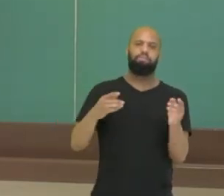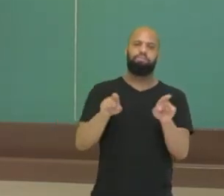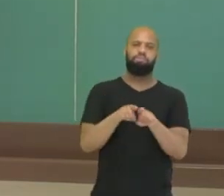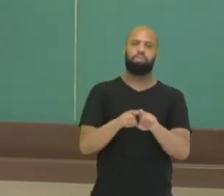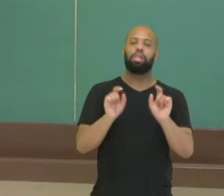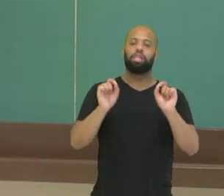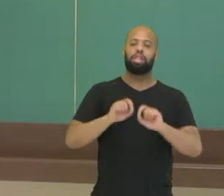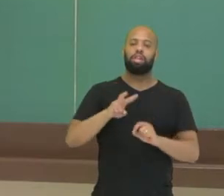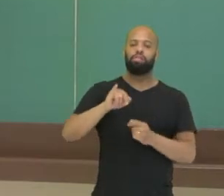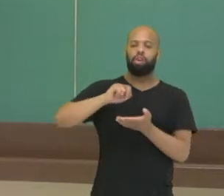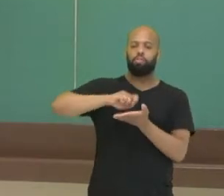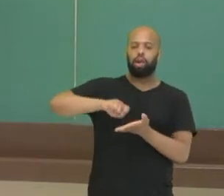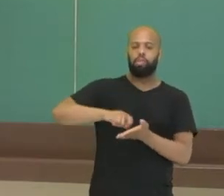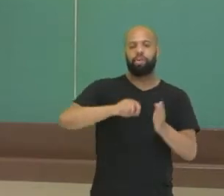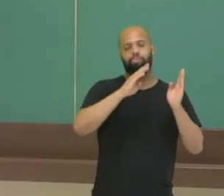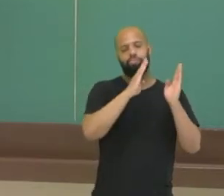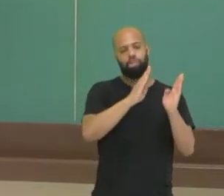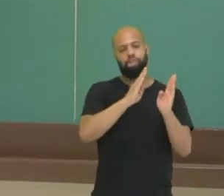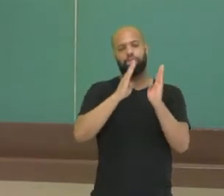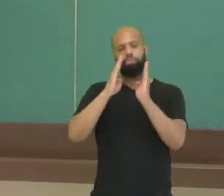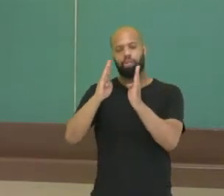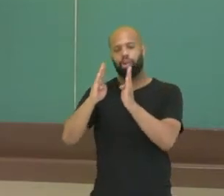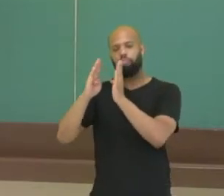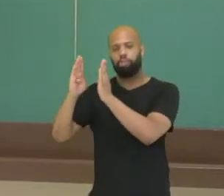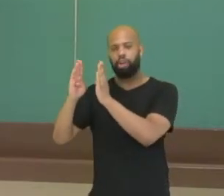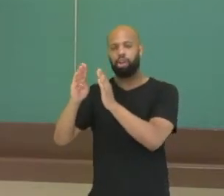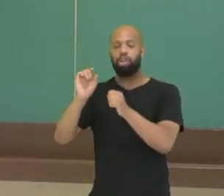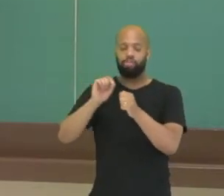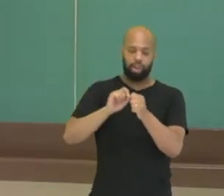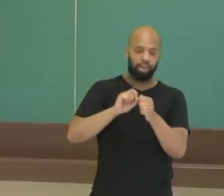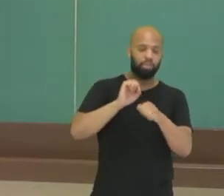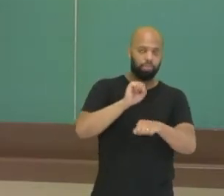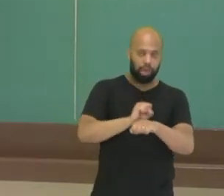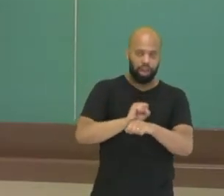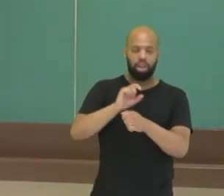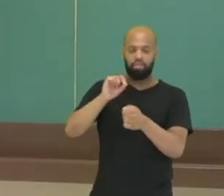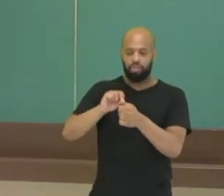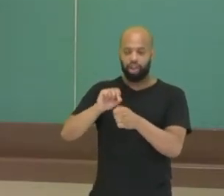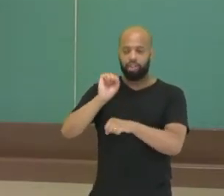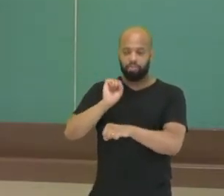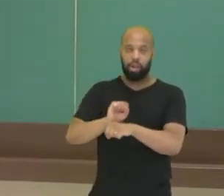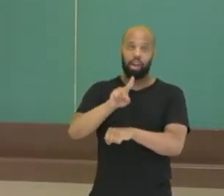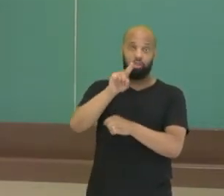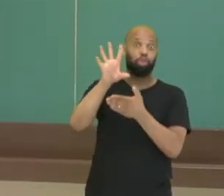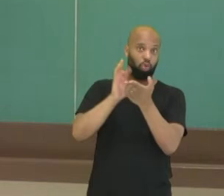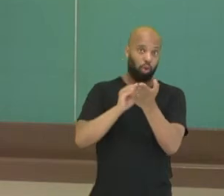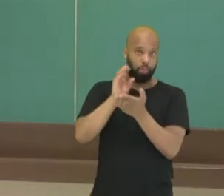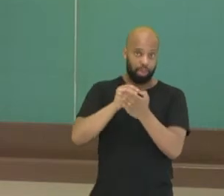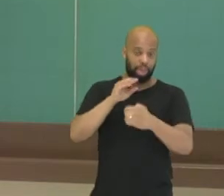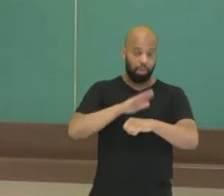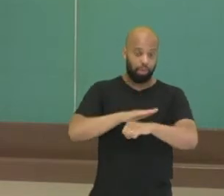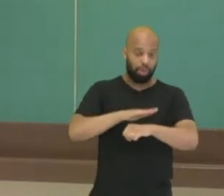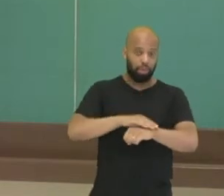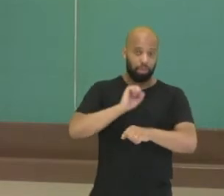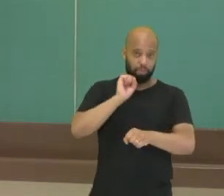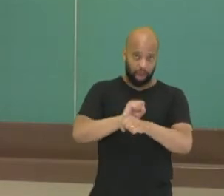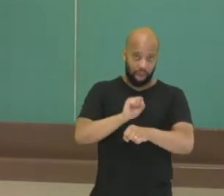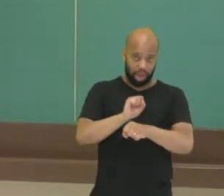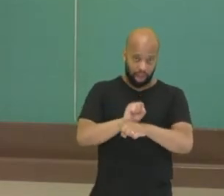vamos anotar passo por passo. Conforme a gente for fazendo, eu vou parando e você vai anotando comigo, tá bom? Então, olha